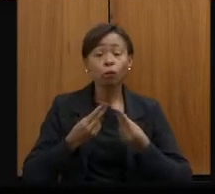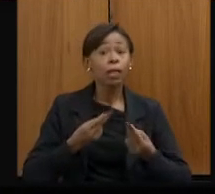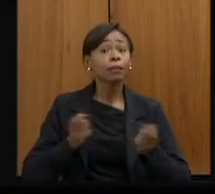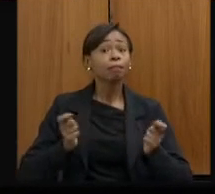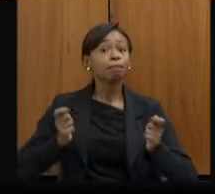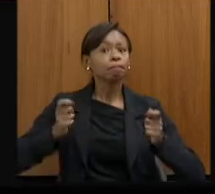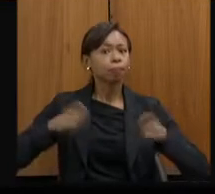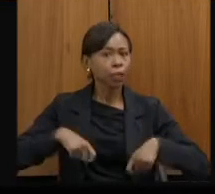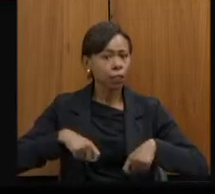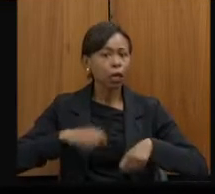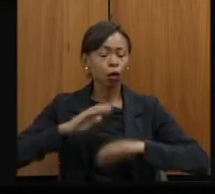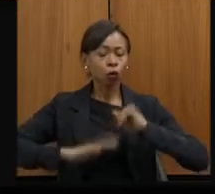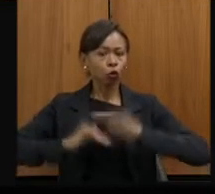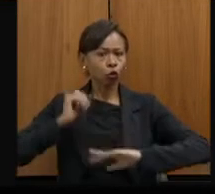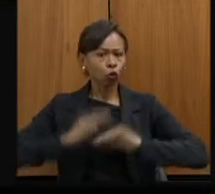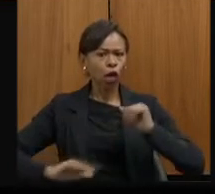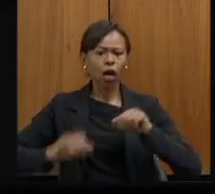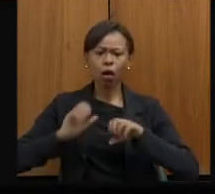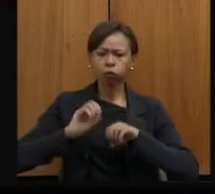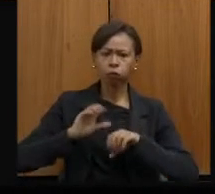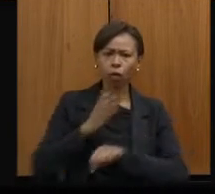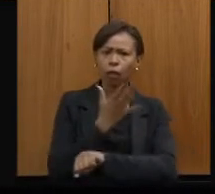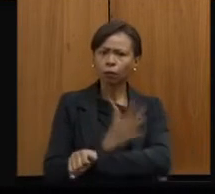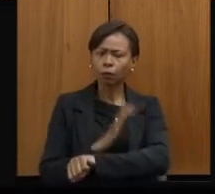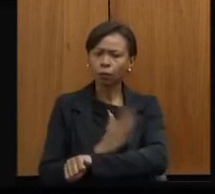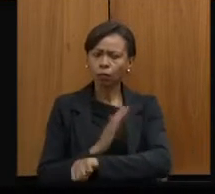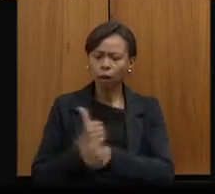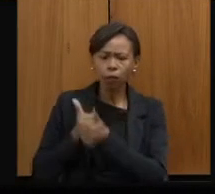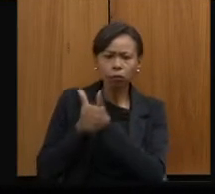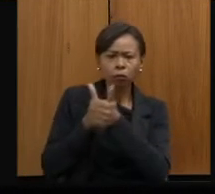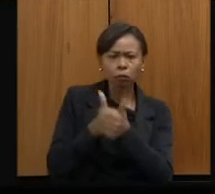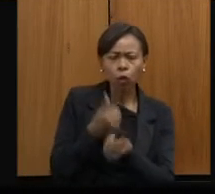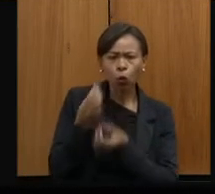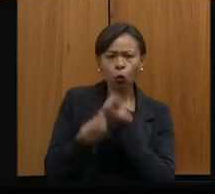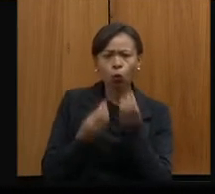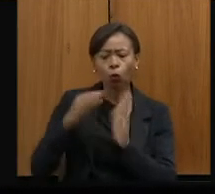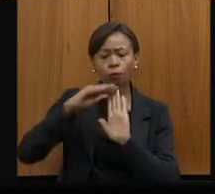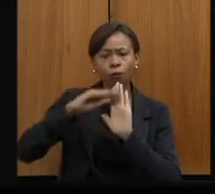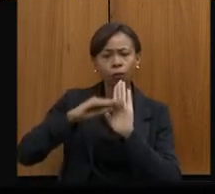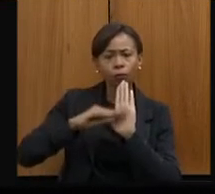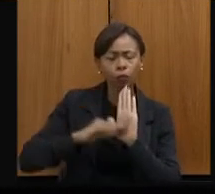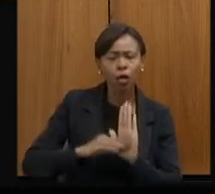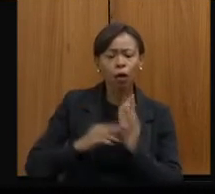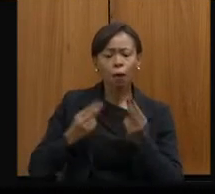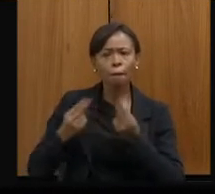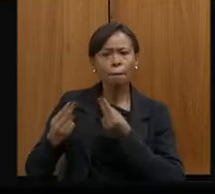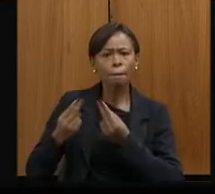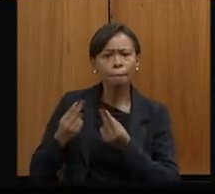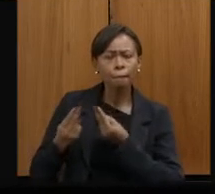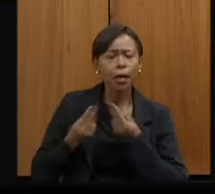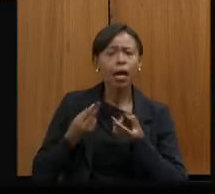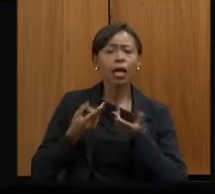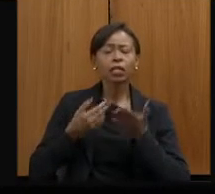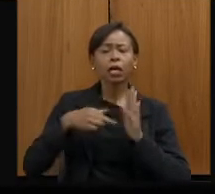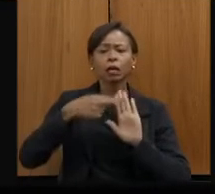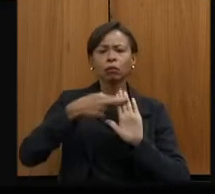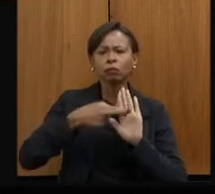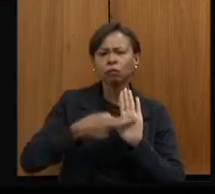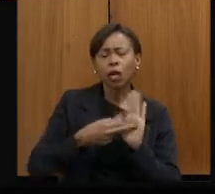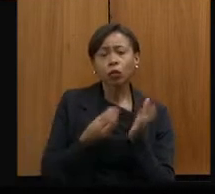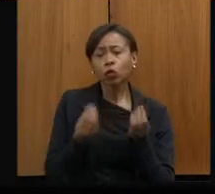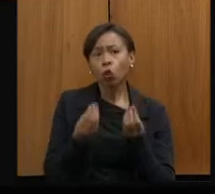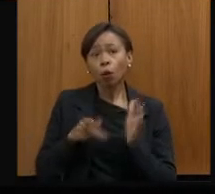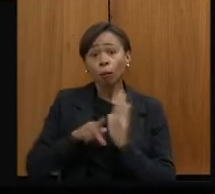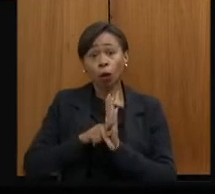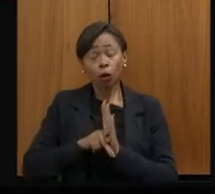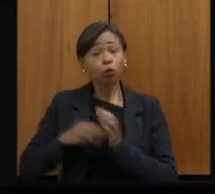capacitações técnicas, no acompanhamento dos procedimentos de regularização fundiária urbana implementados pelos municípios, entendendo